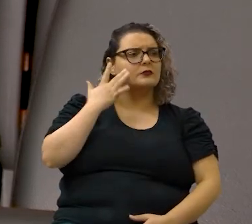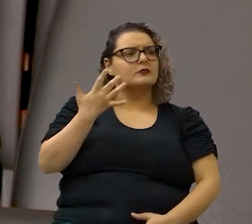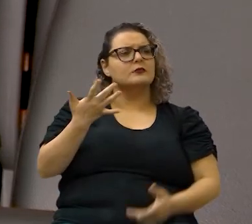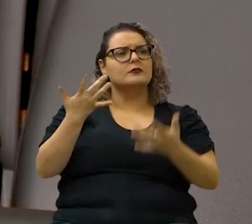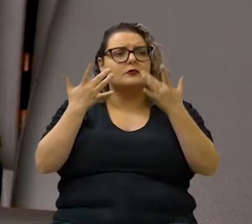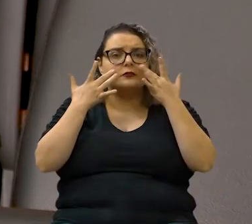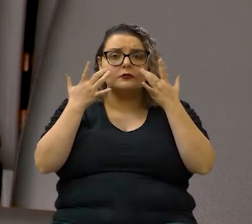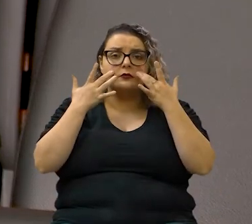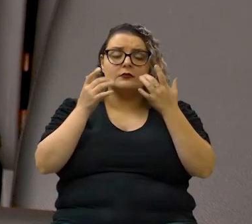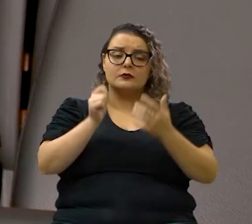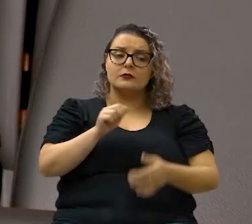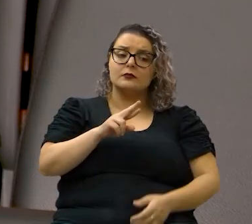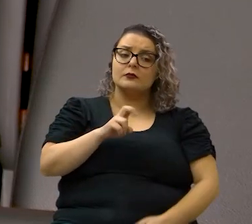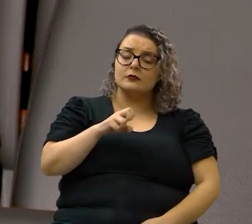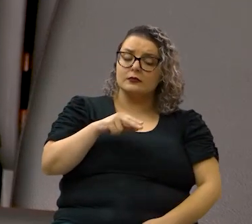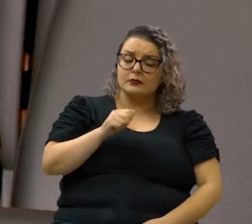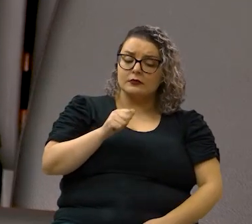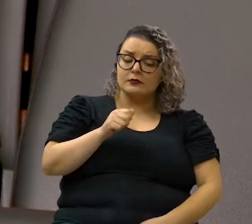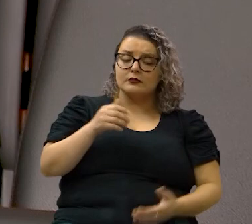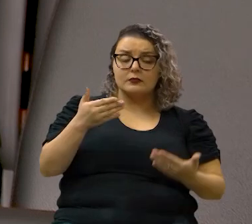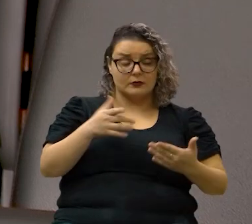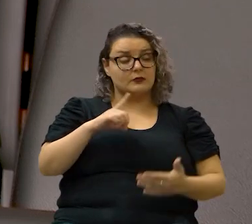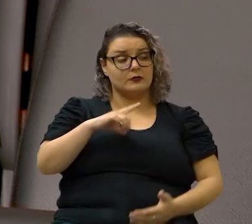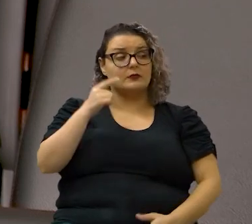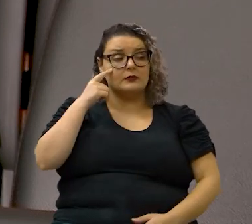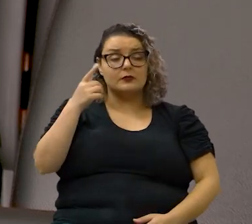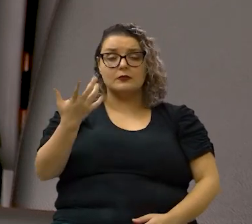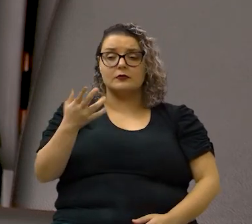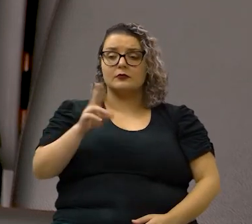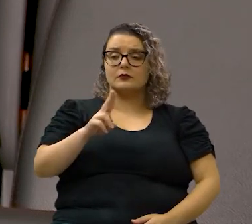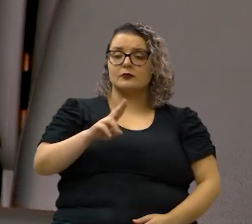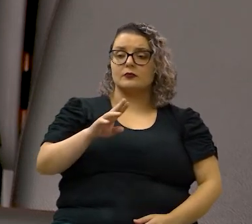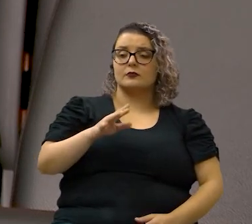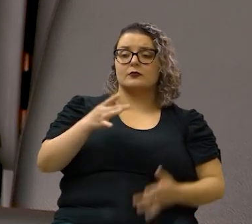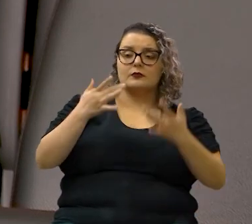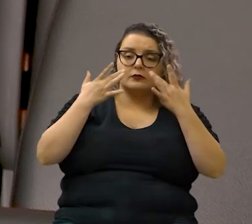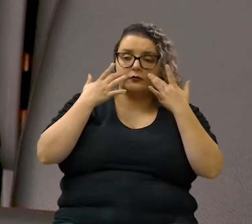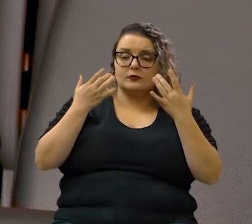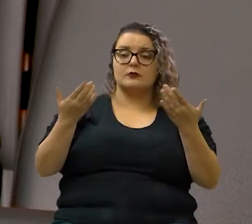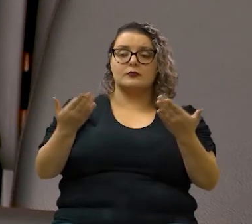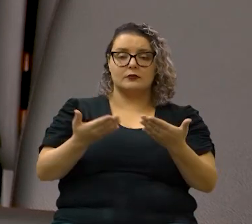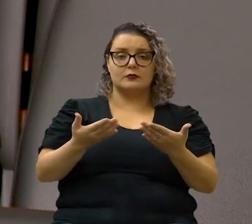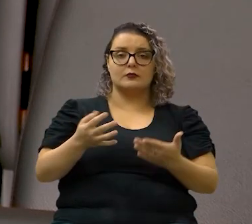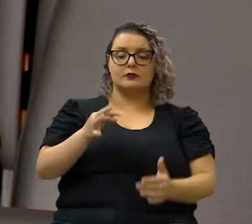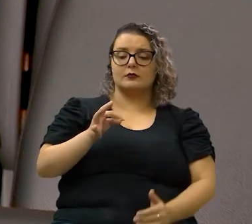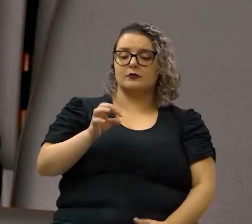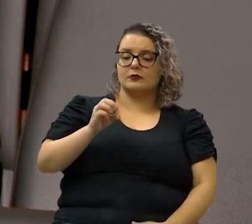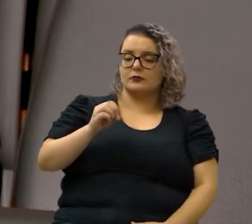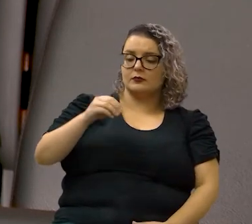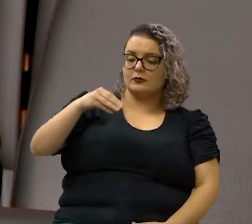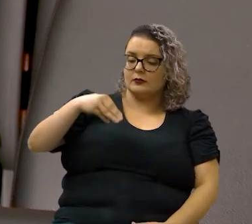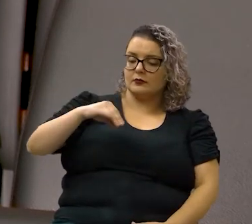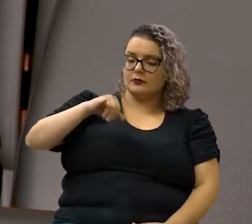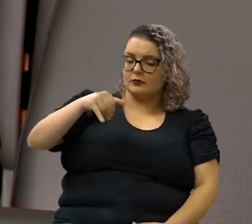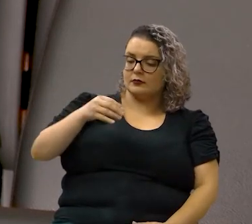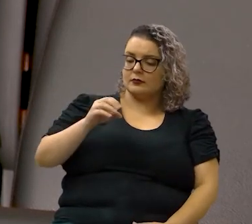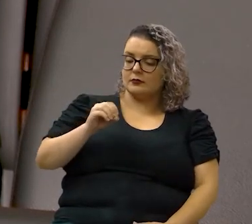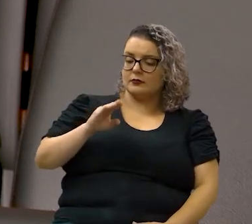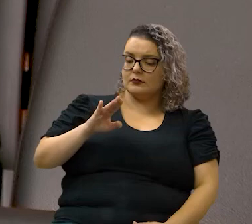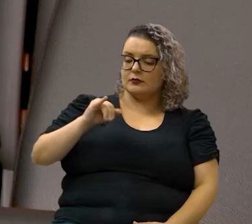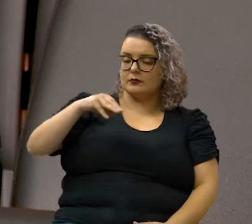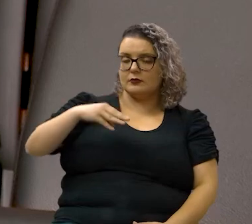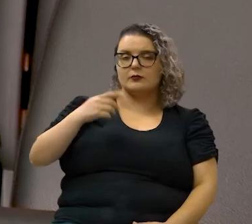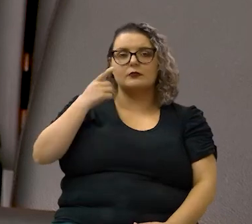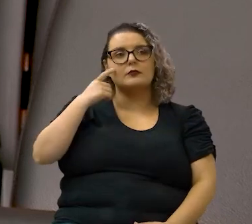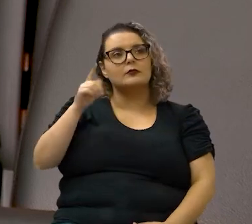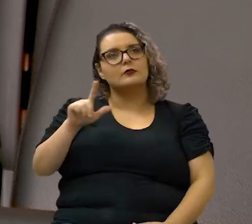o Teatro de Arena, hoje, para vocês terem uma ideia, o nome do Teatro de Arena hoje é Tom Jobim.